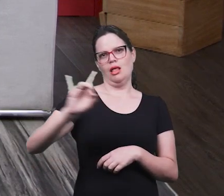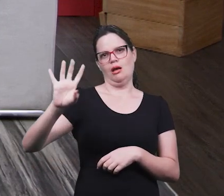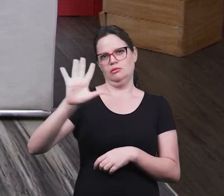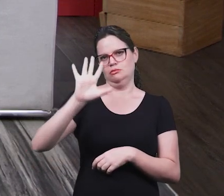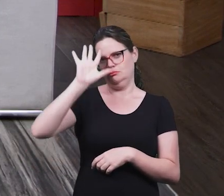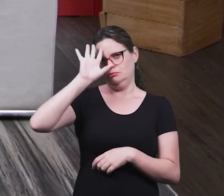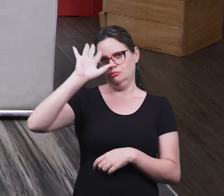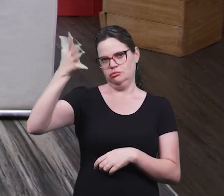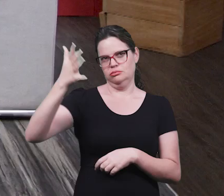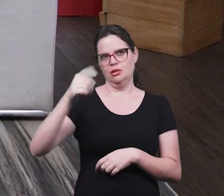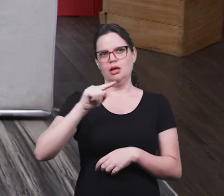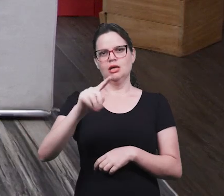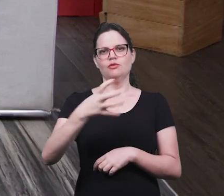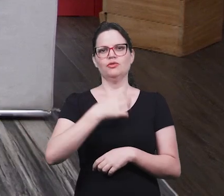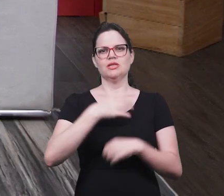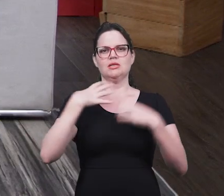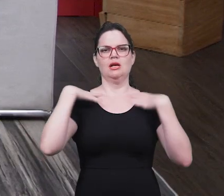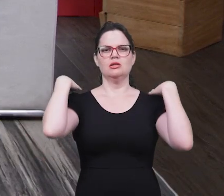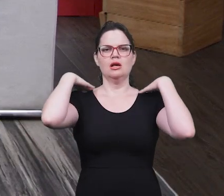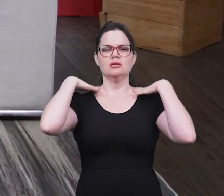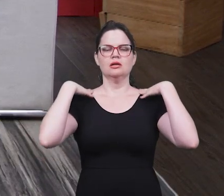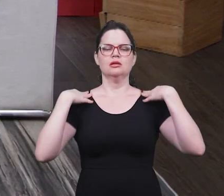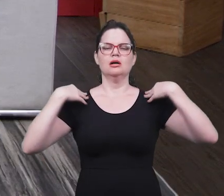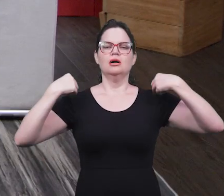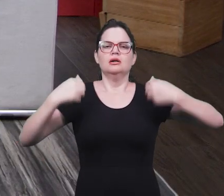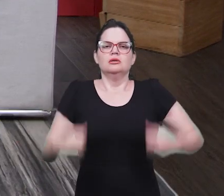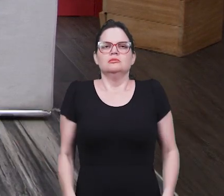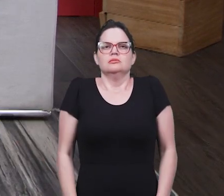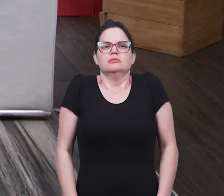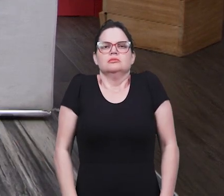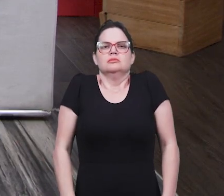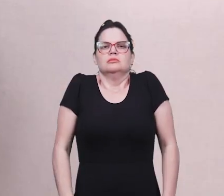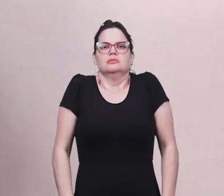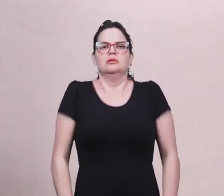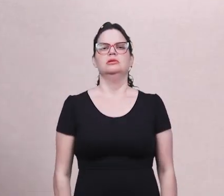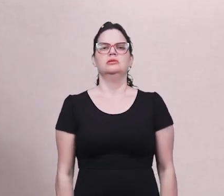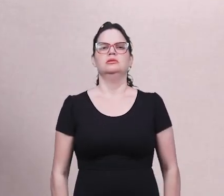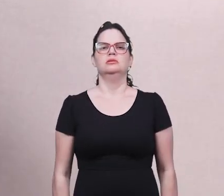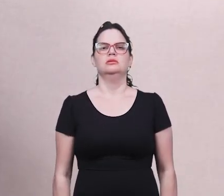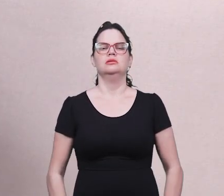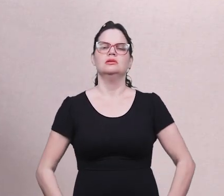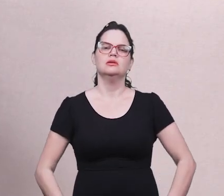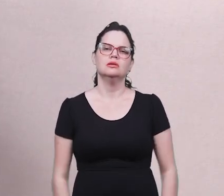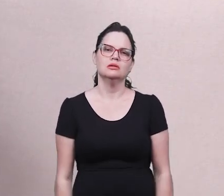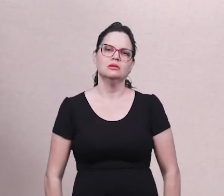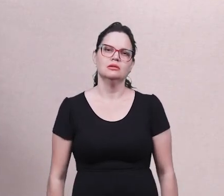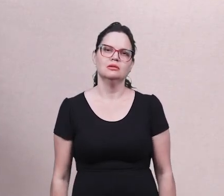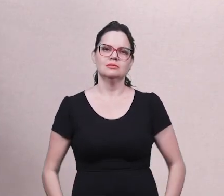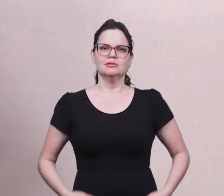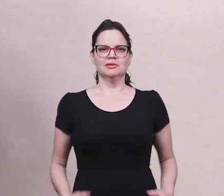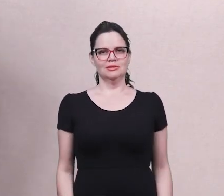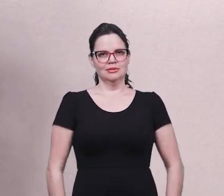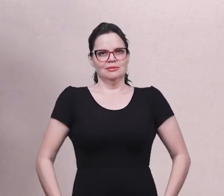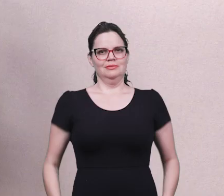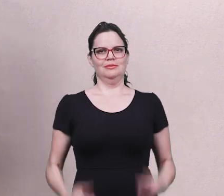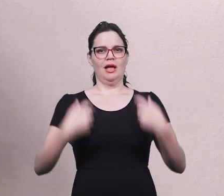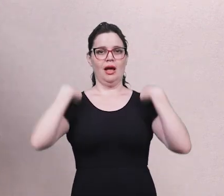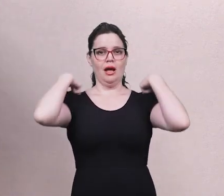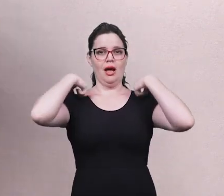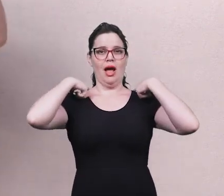do indivíduo. É a forma que ele sente que isso aqui aliviou. Porque quando eu faço isso e solto,